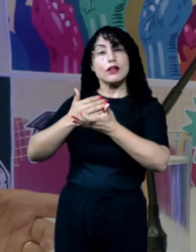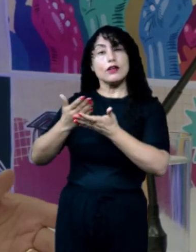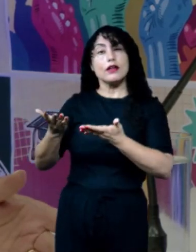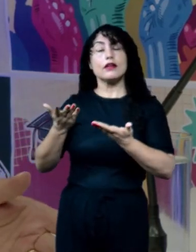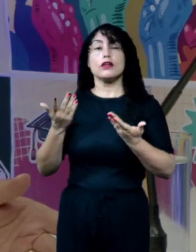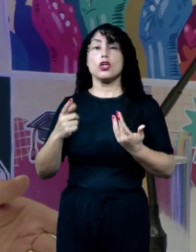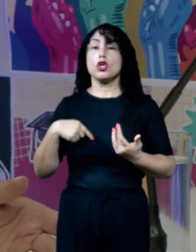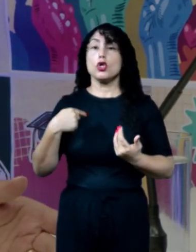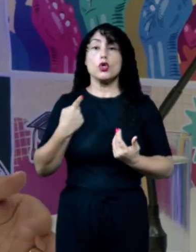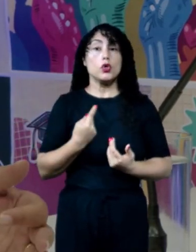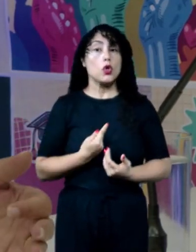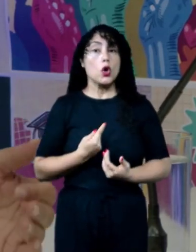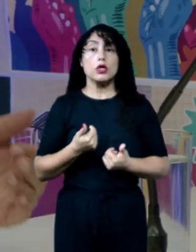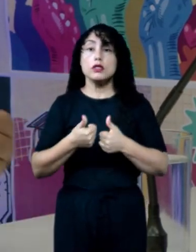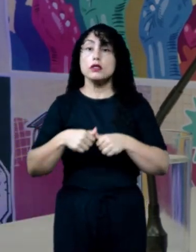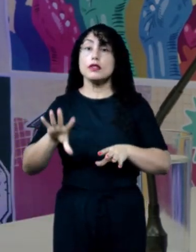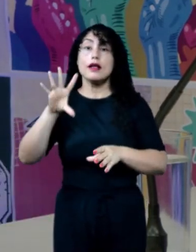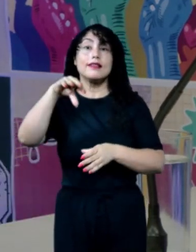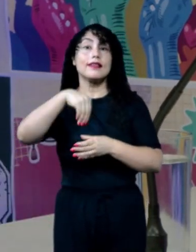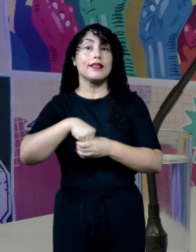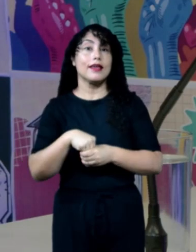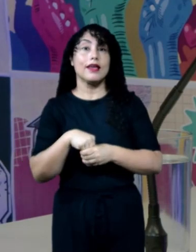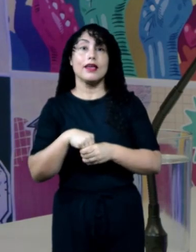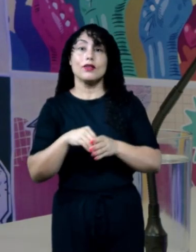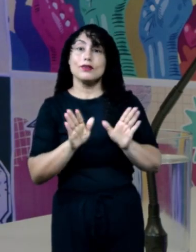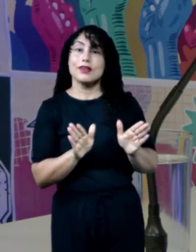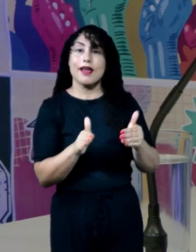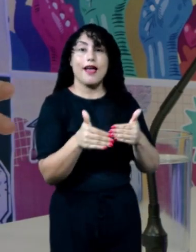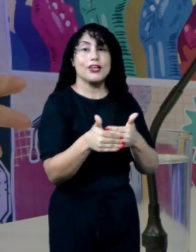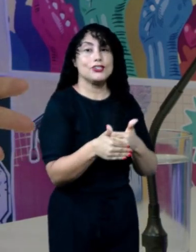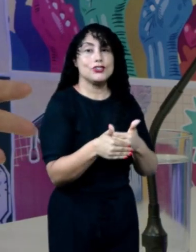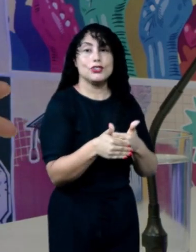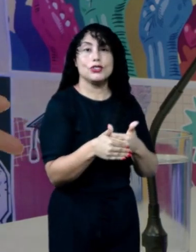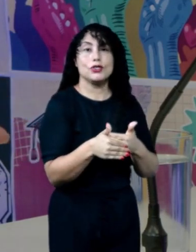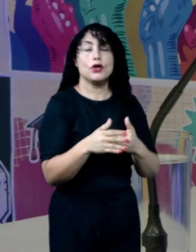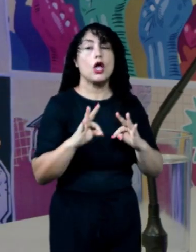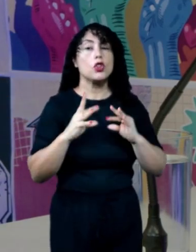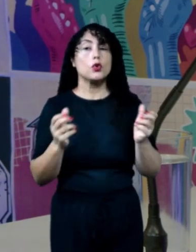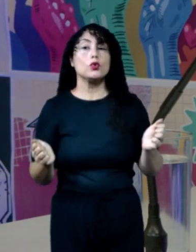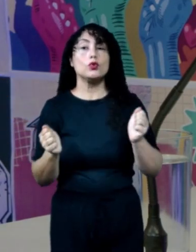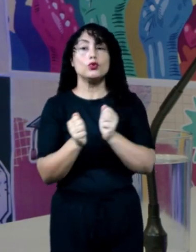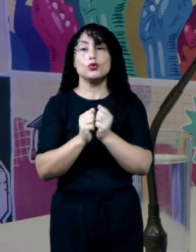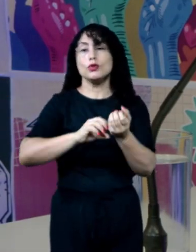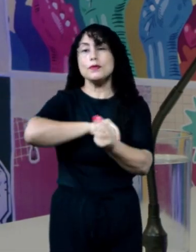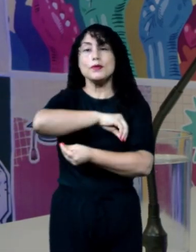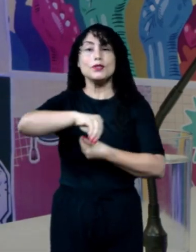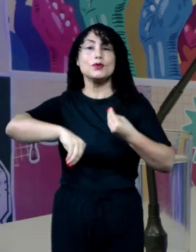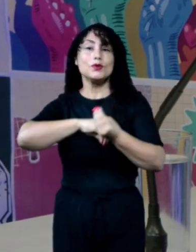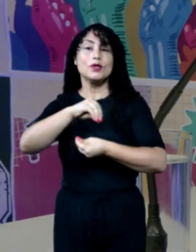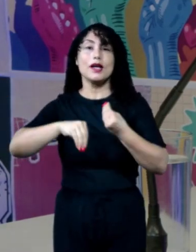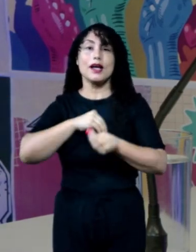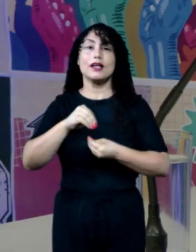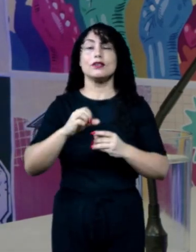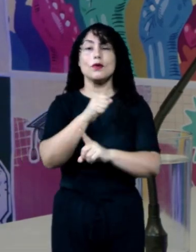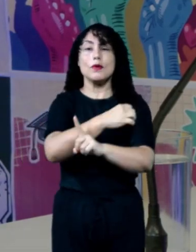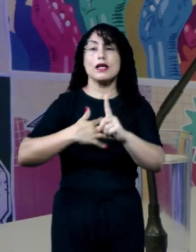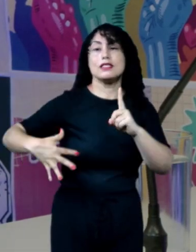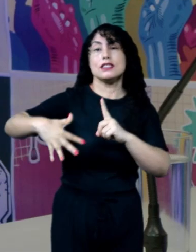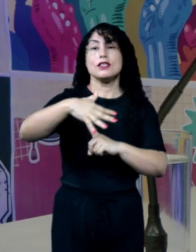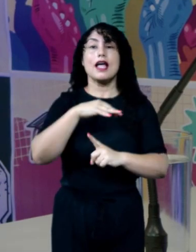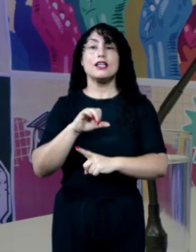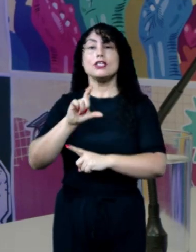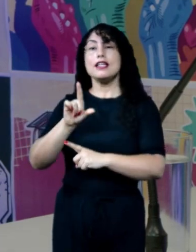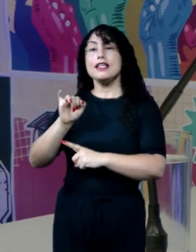nós não estamos mais dentro de caixinhas, né? É tudo junto e misturado, né? Nós estamos numa sociedade líquida.